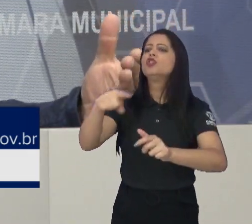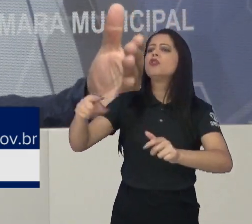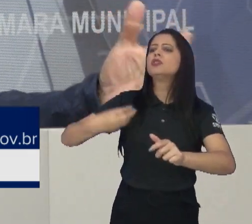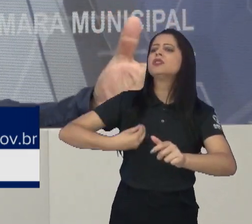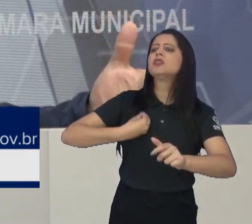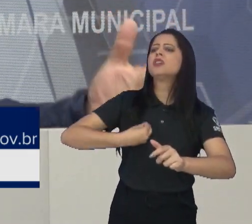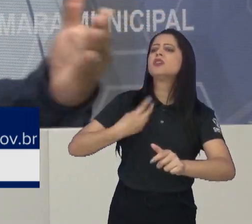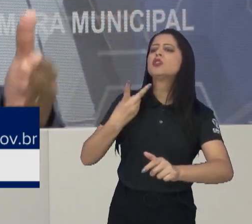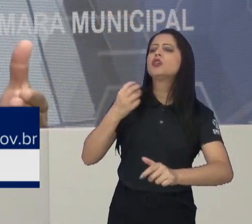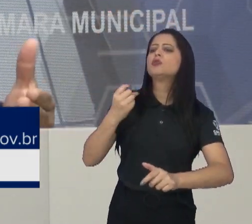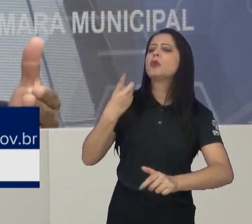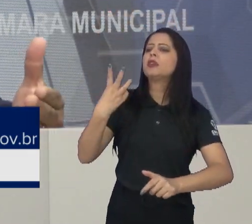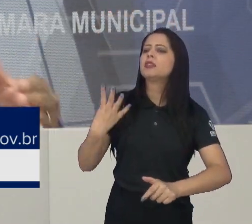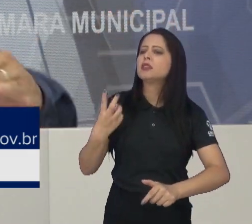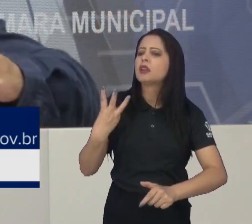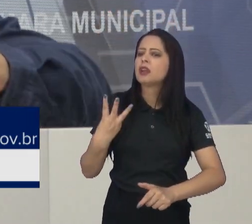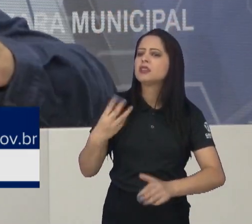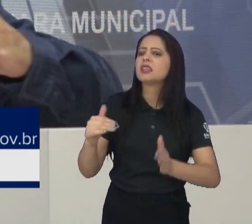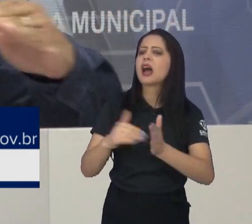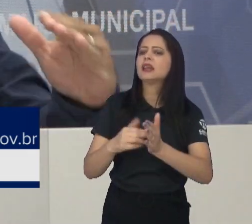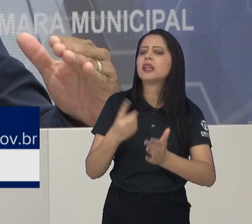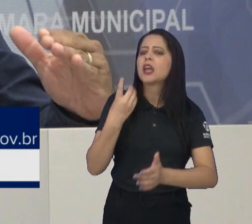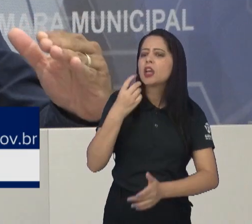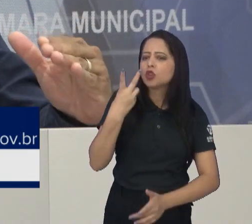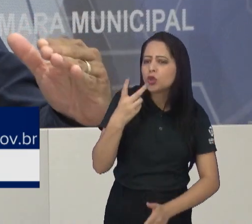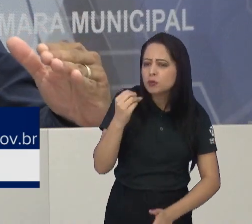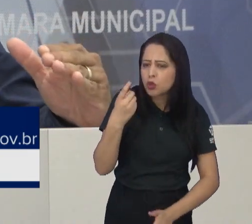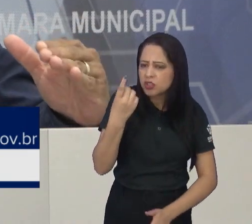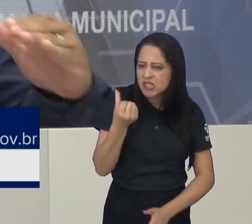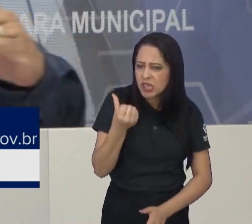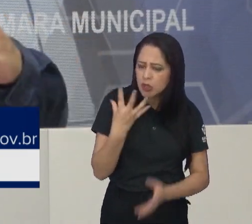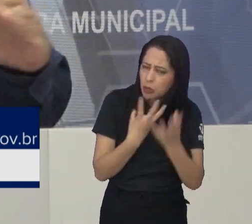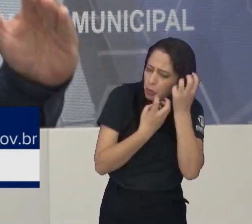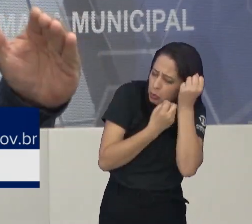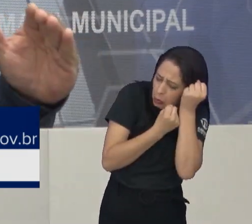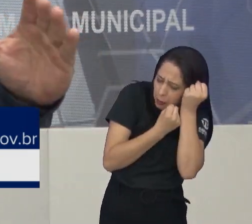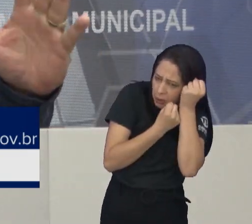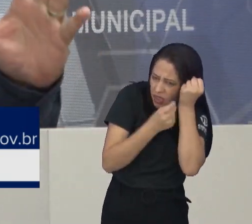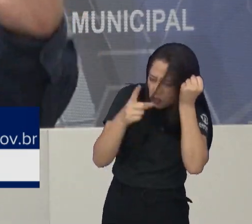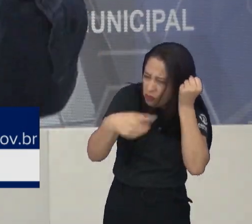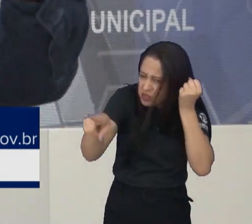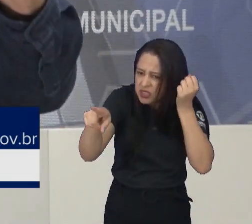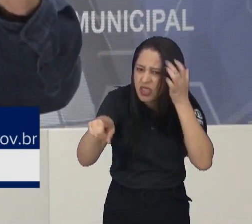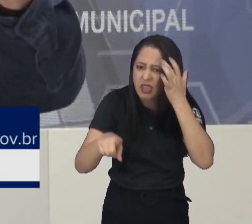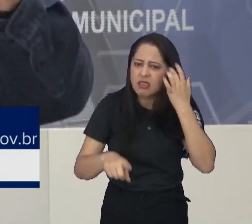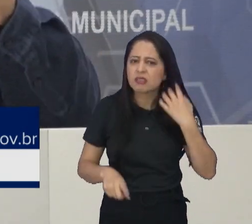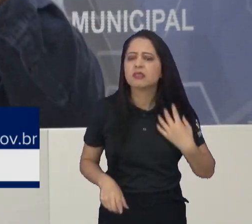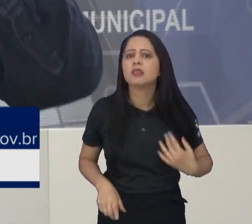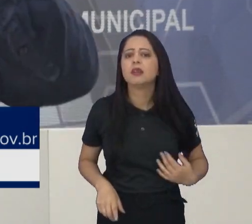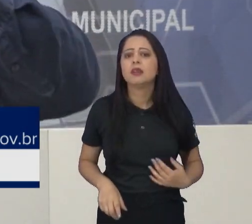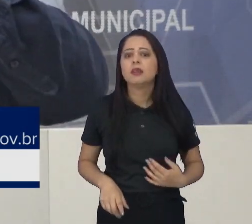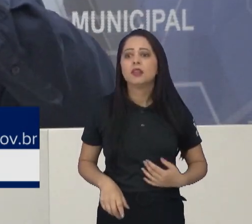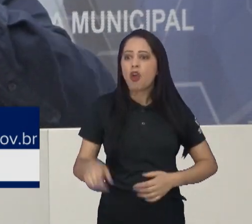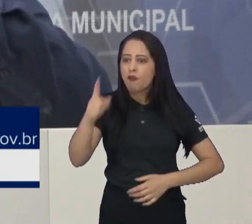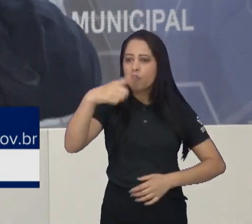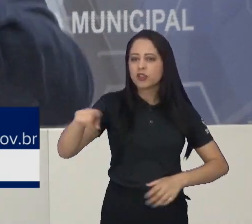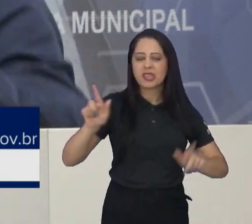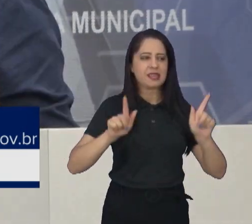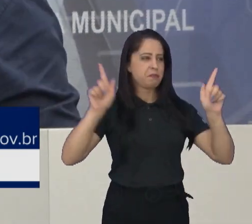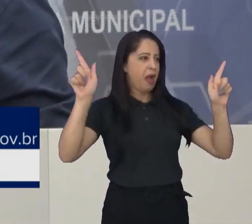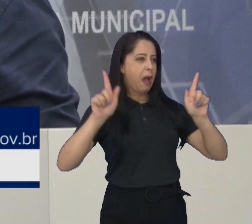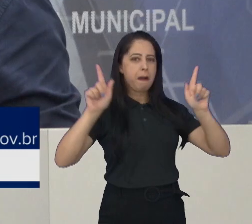de 2013 a 2016, hibernando? Impressionante, ninguém vinha aqui protestar